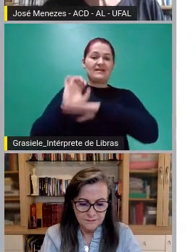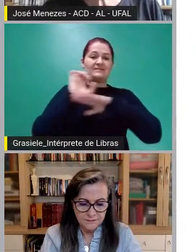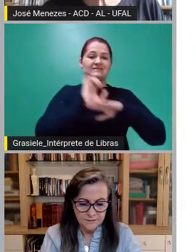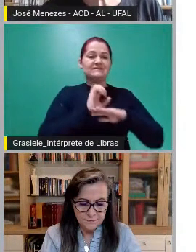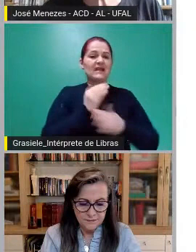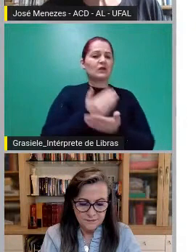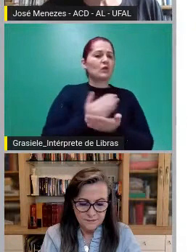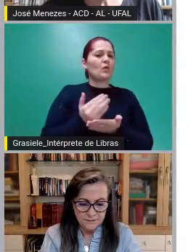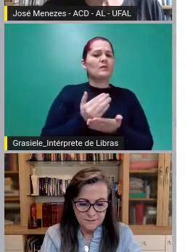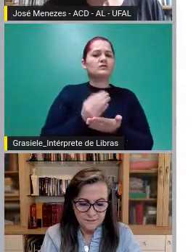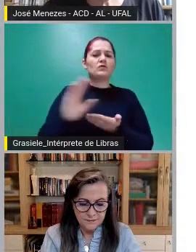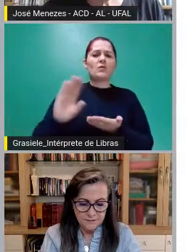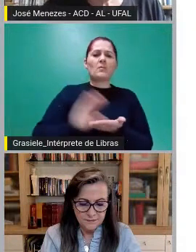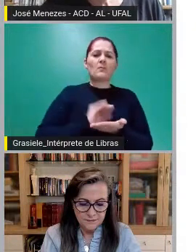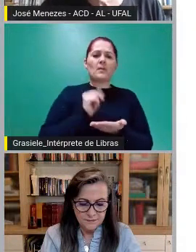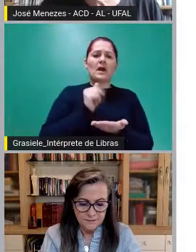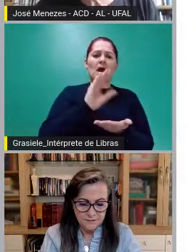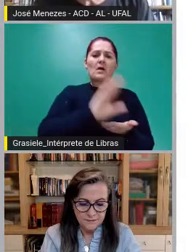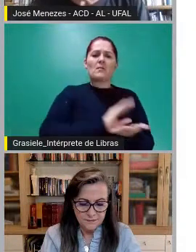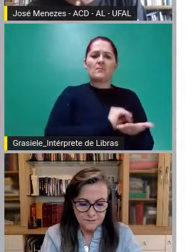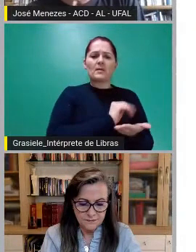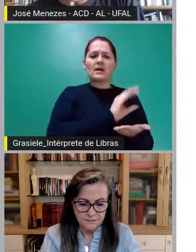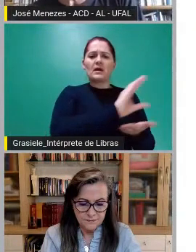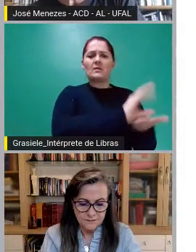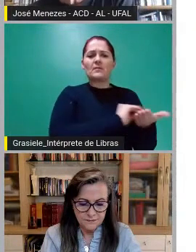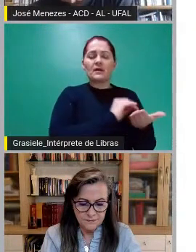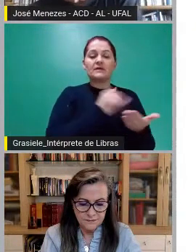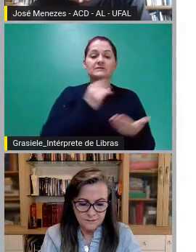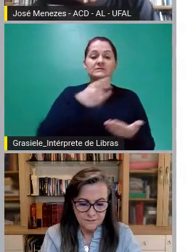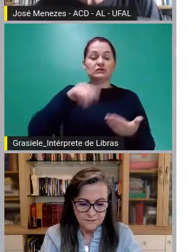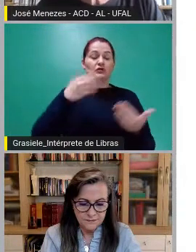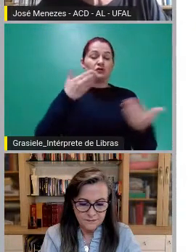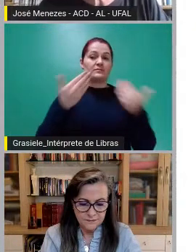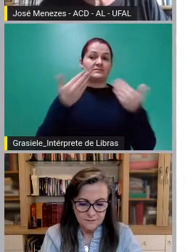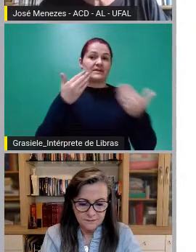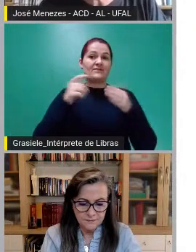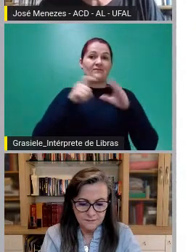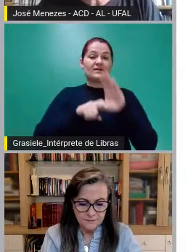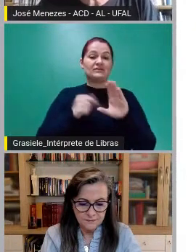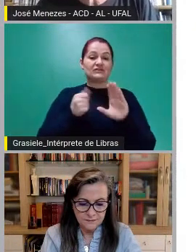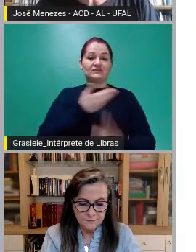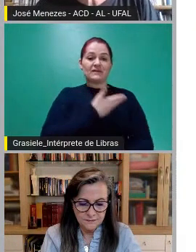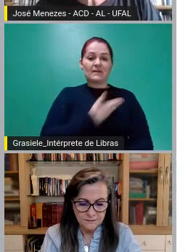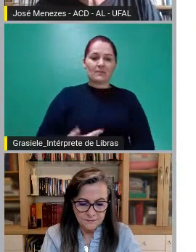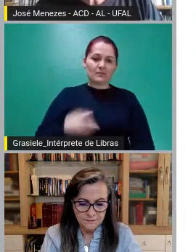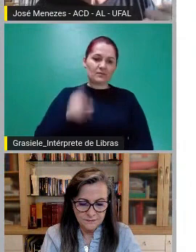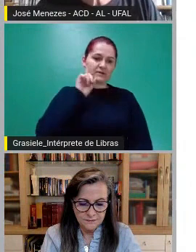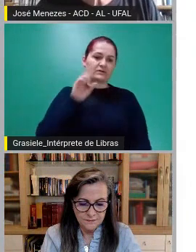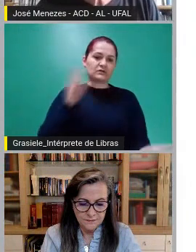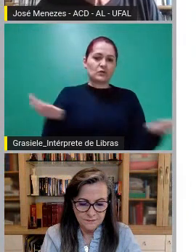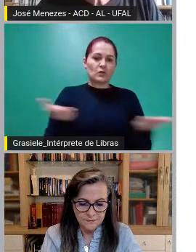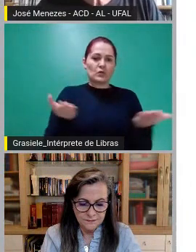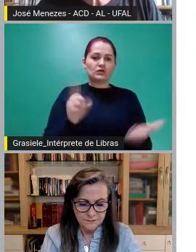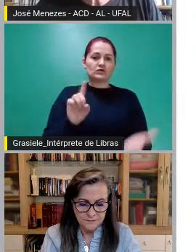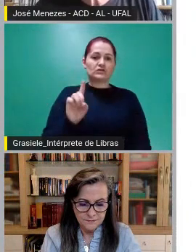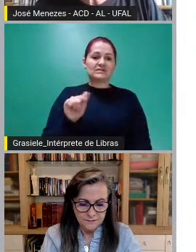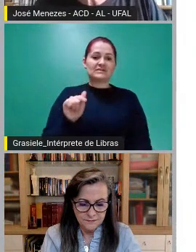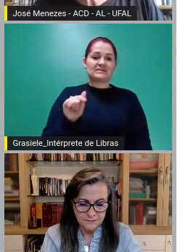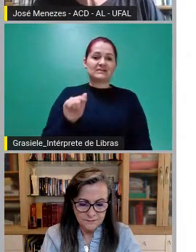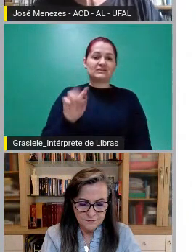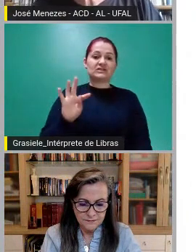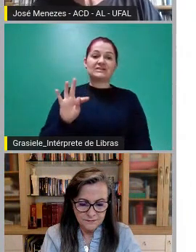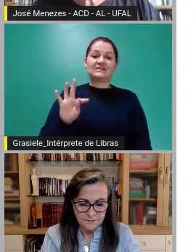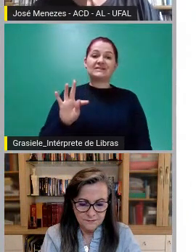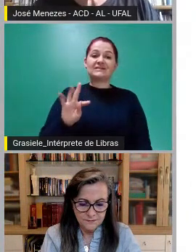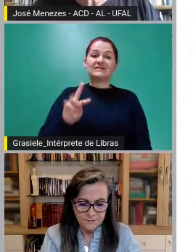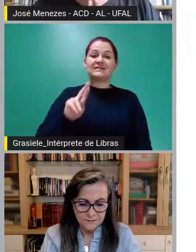de 17 trilhões. Se nós repararmos, a maior parte dos países são